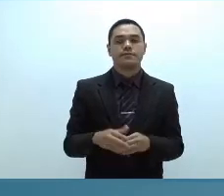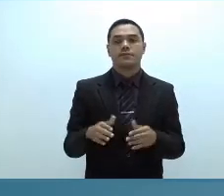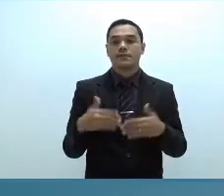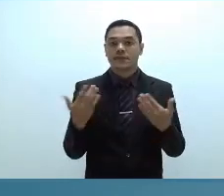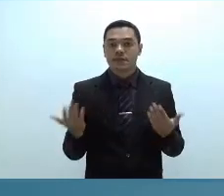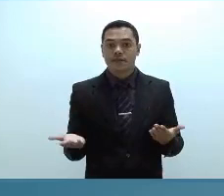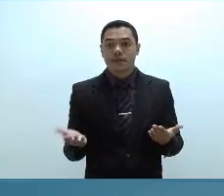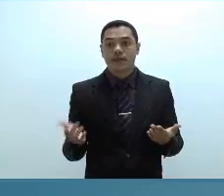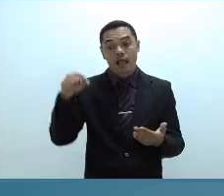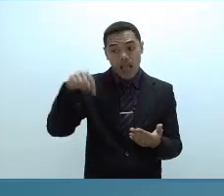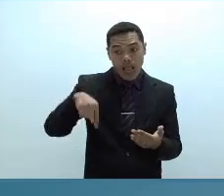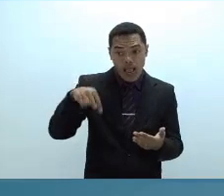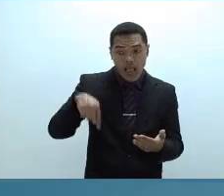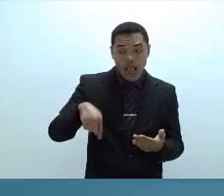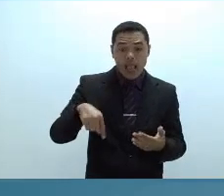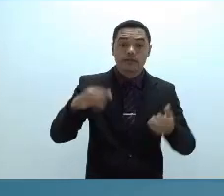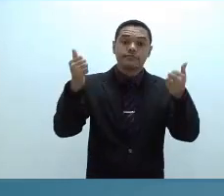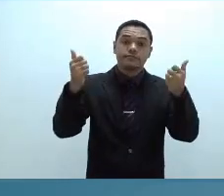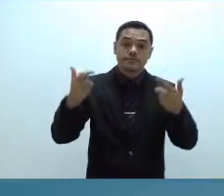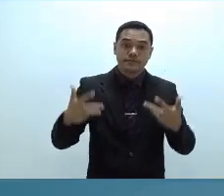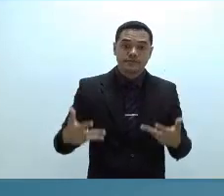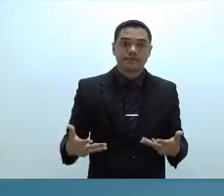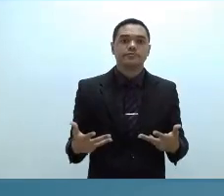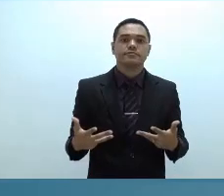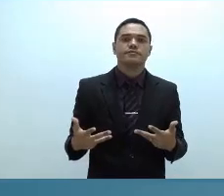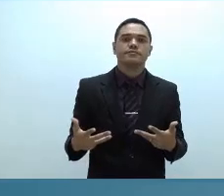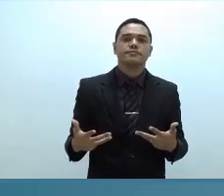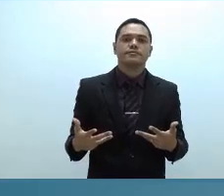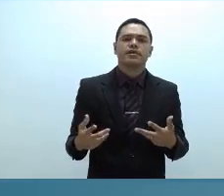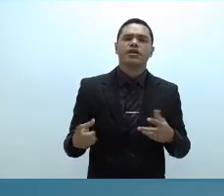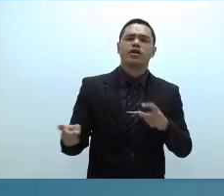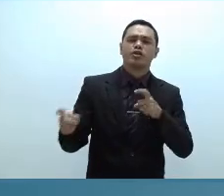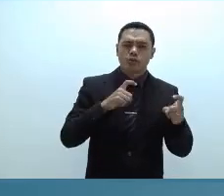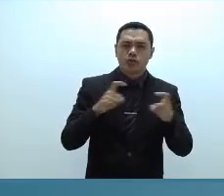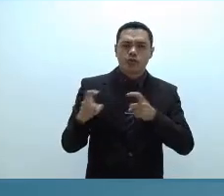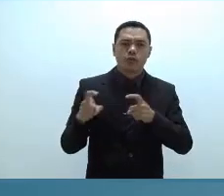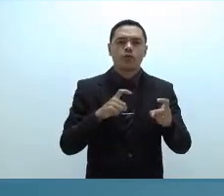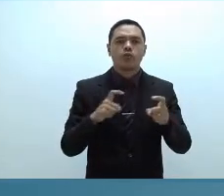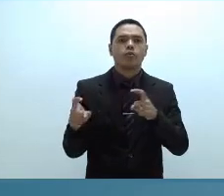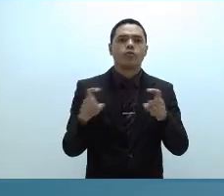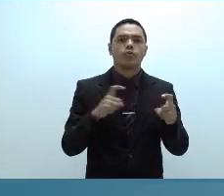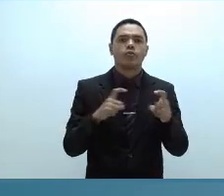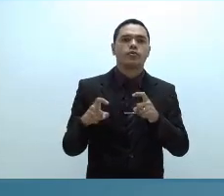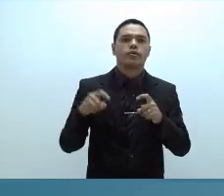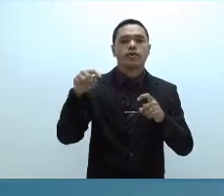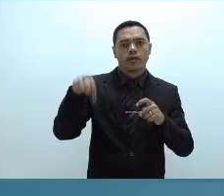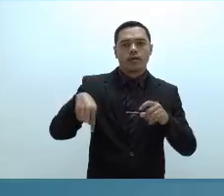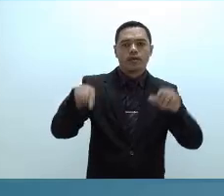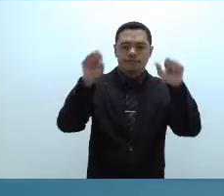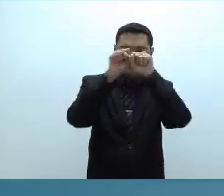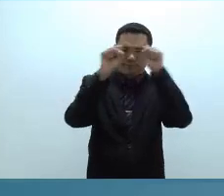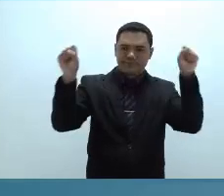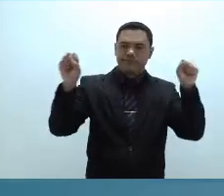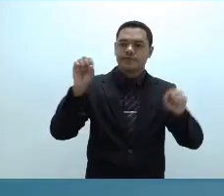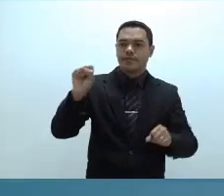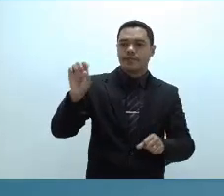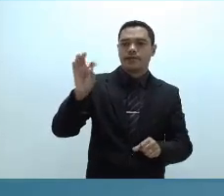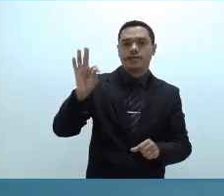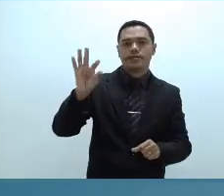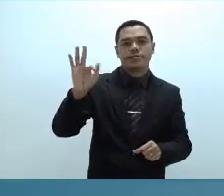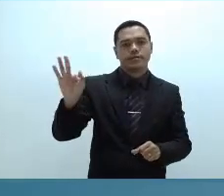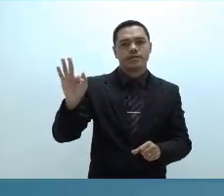caso específico, isso já tem sido discutido no âmbito do Tribunal do Superior Tribunal de Justiça